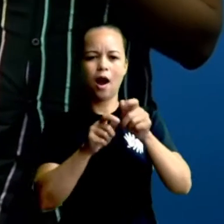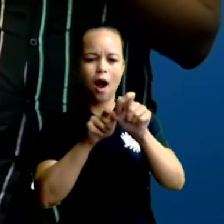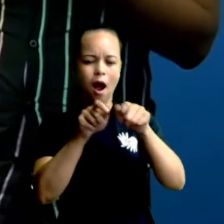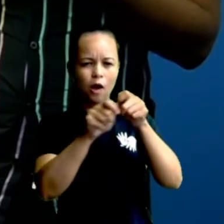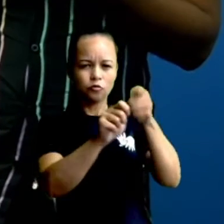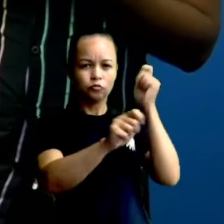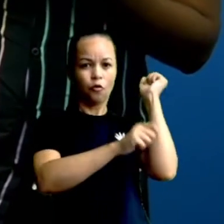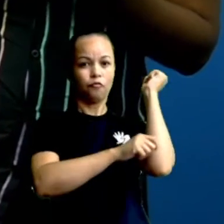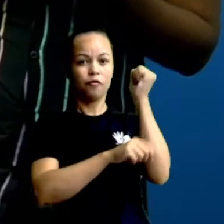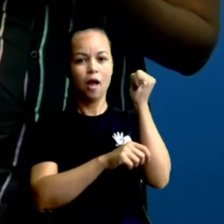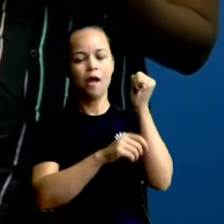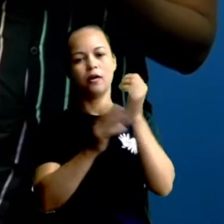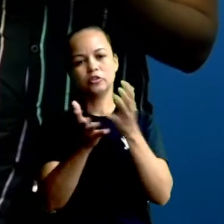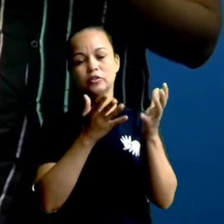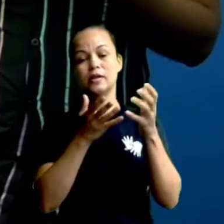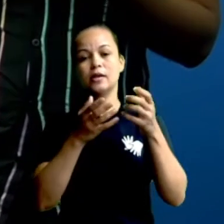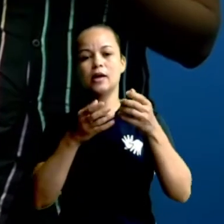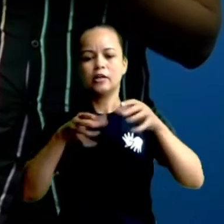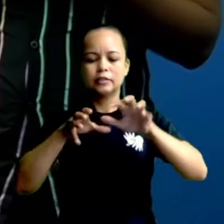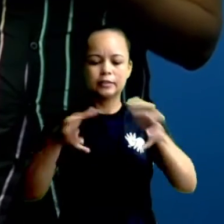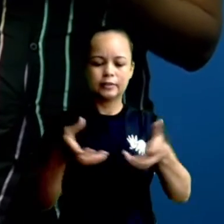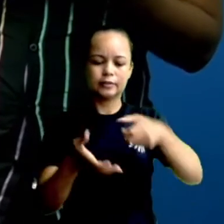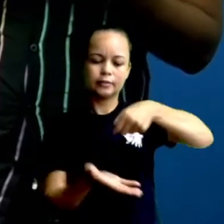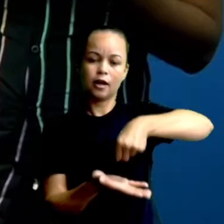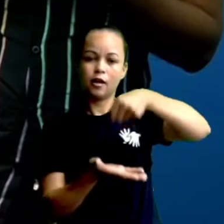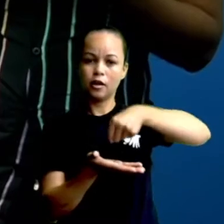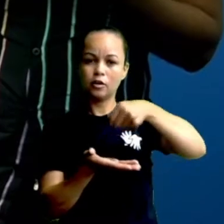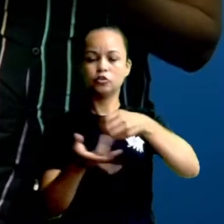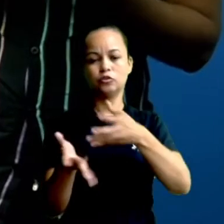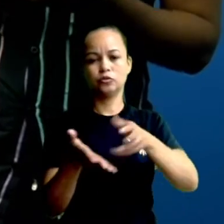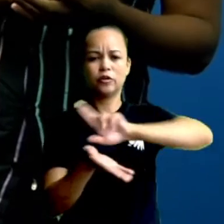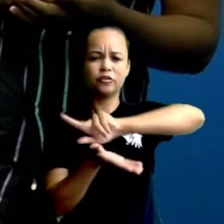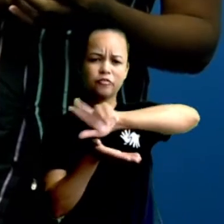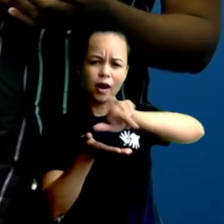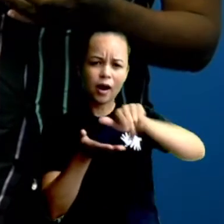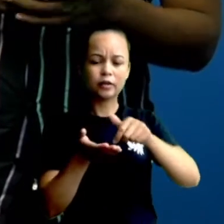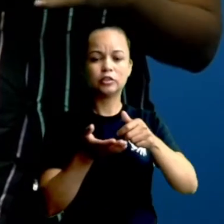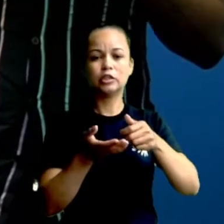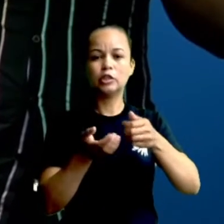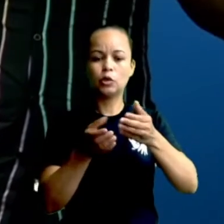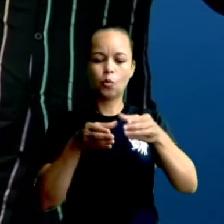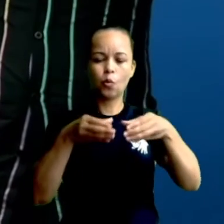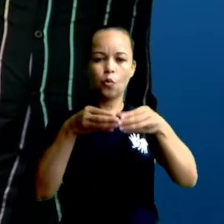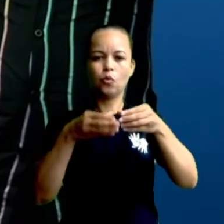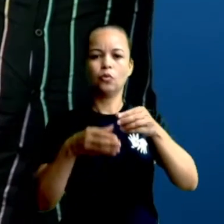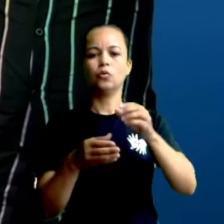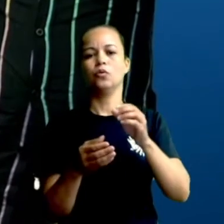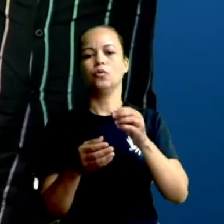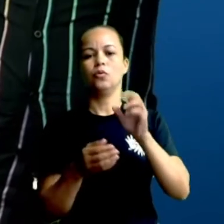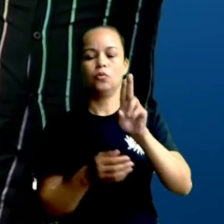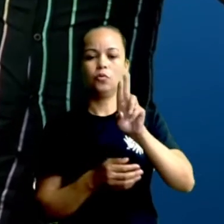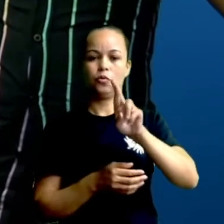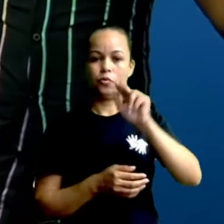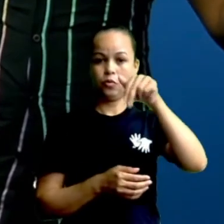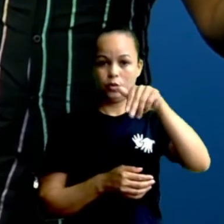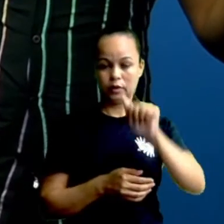flechas, né? Confeccionavam cestos, confeccionavam vasos e urnas funerárias. Então, eles confeccionavam